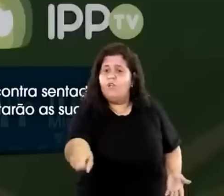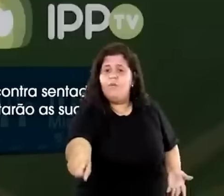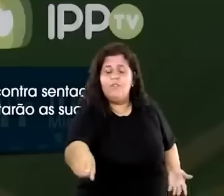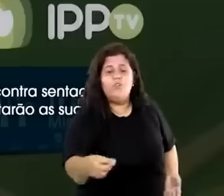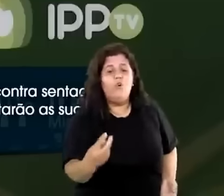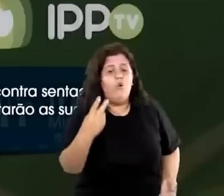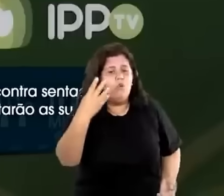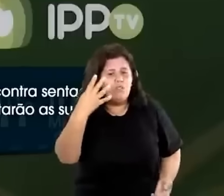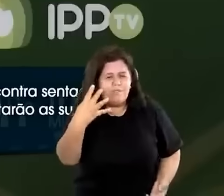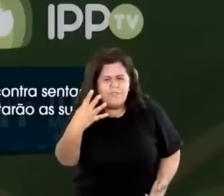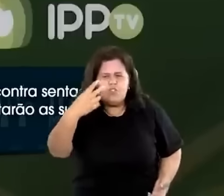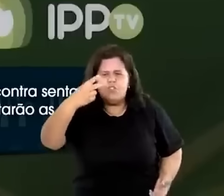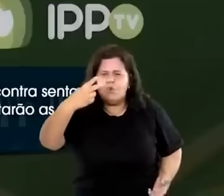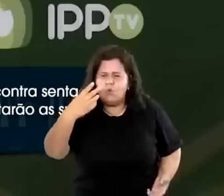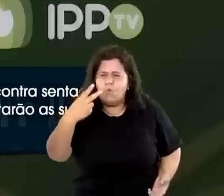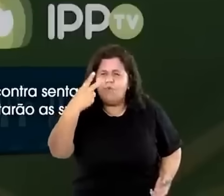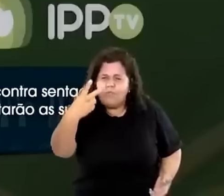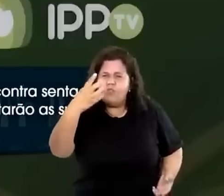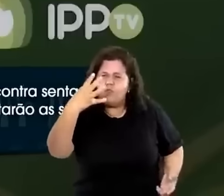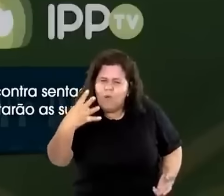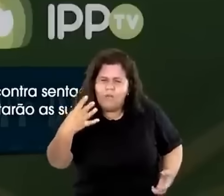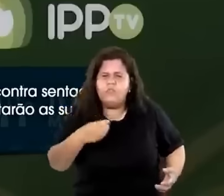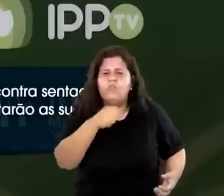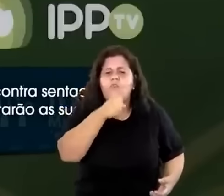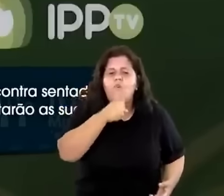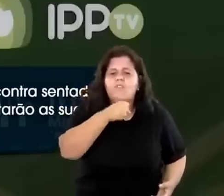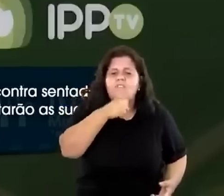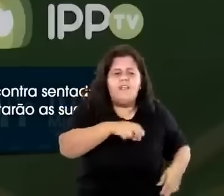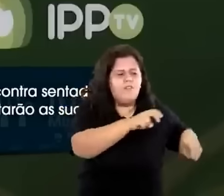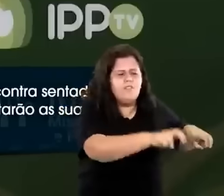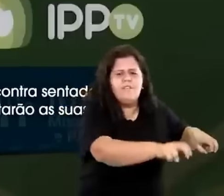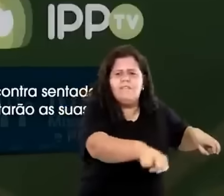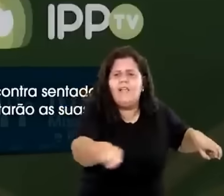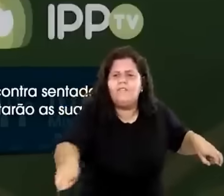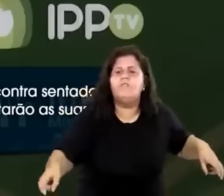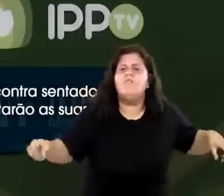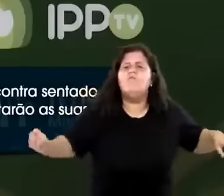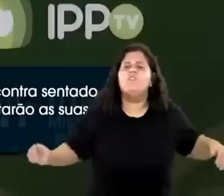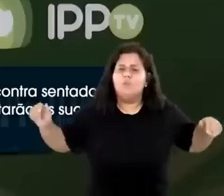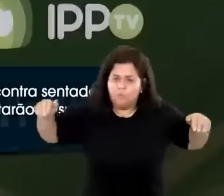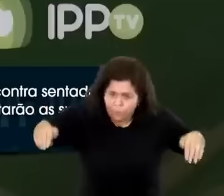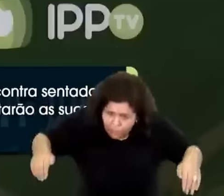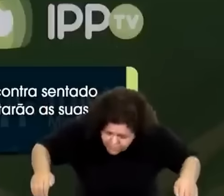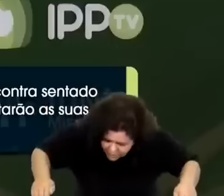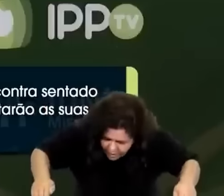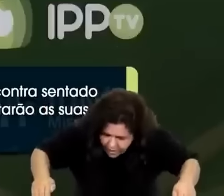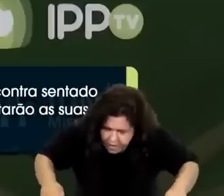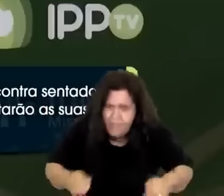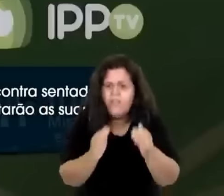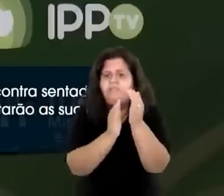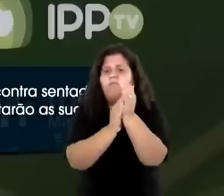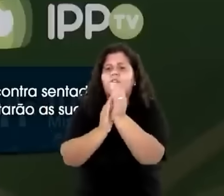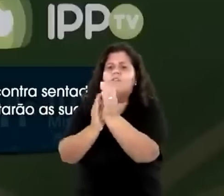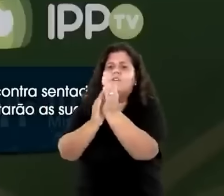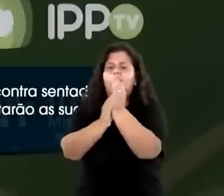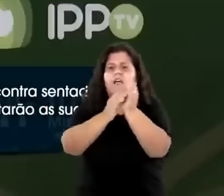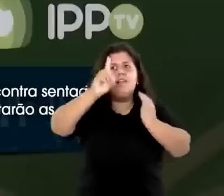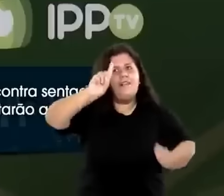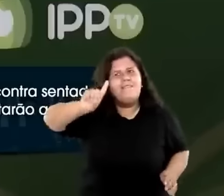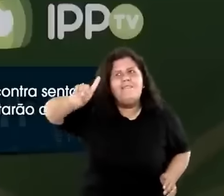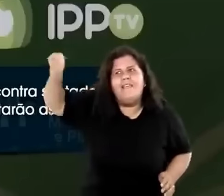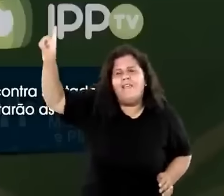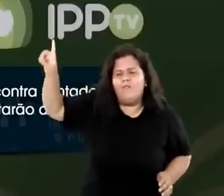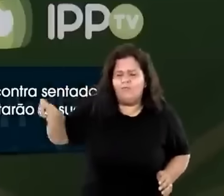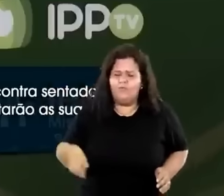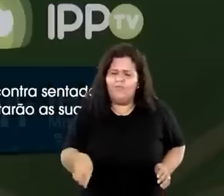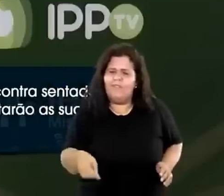anciãos prostrar-se diante daquele que se encontra sentado no trono adorarão o que vive pelos séculos dos